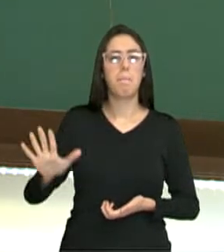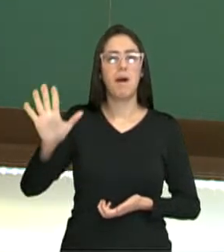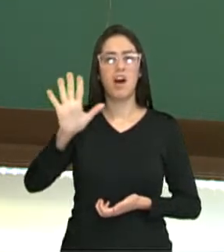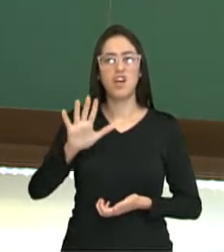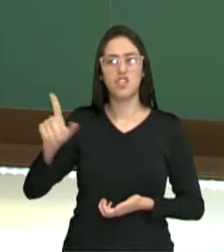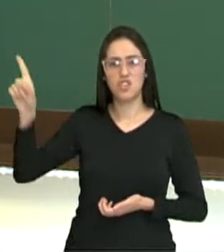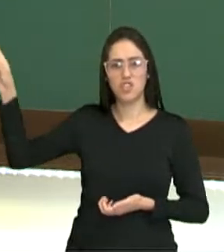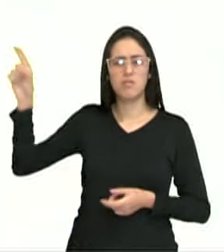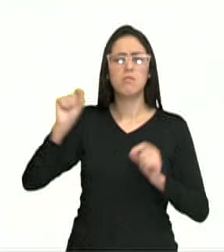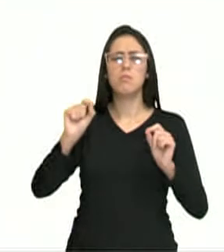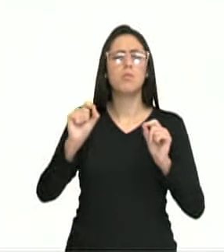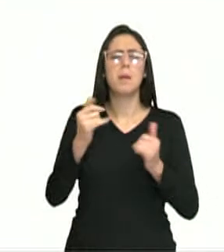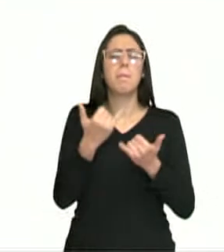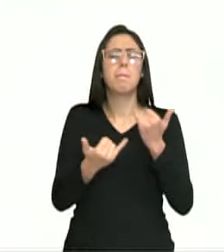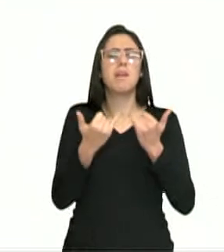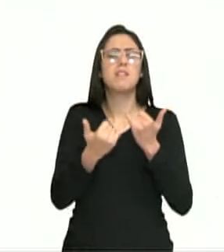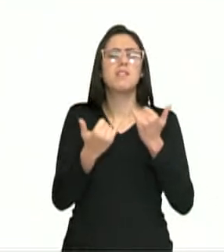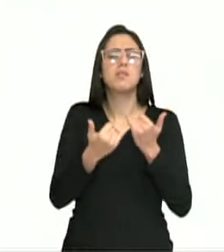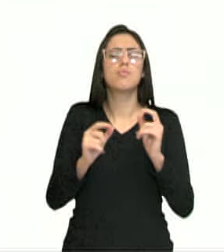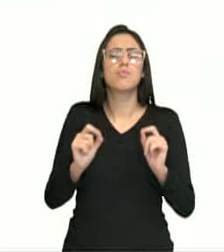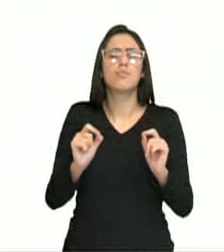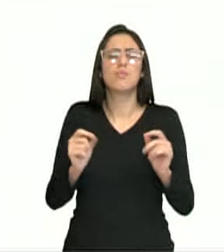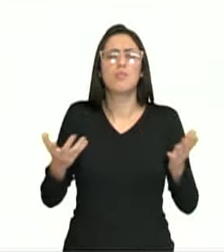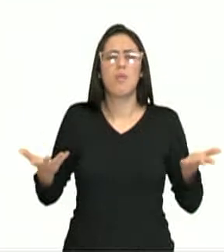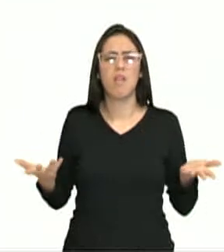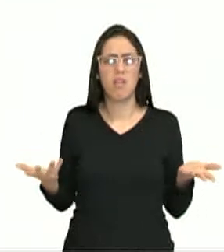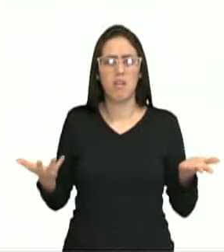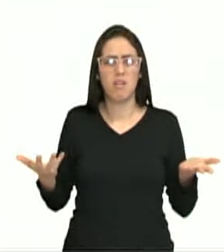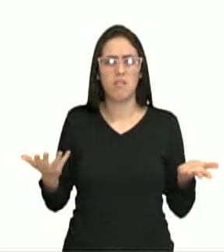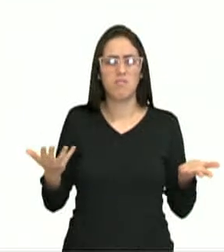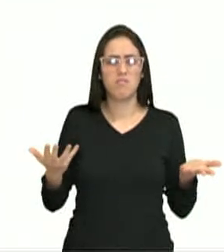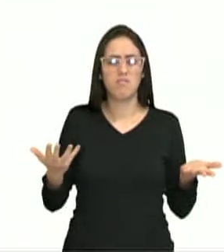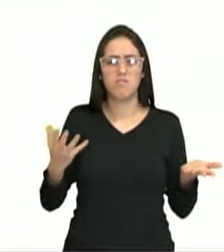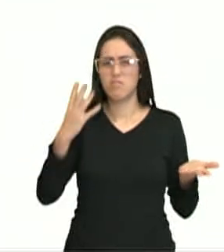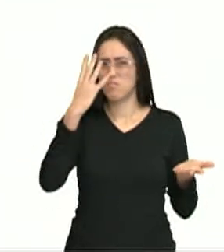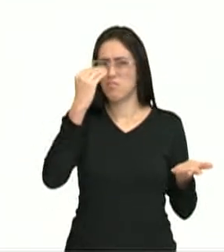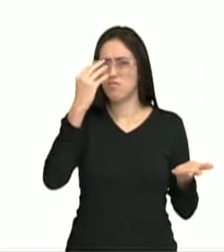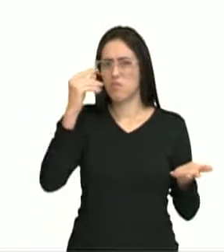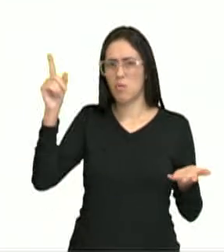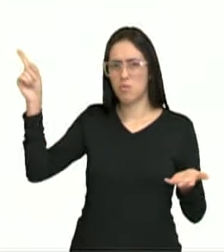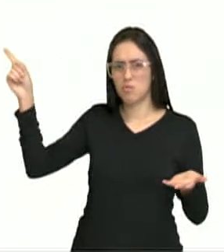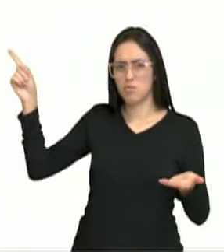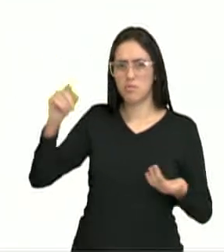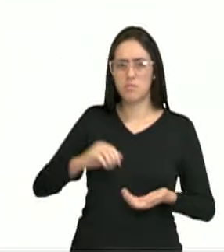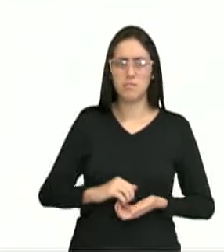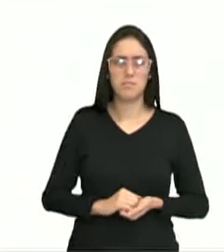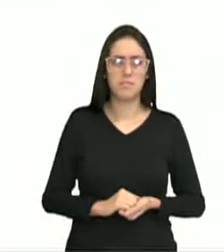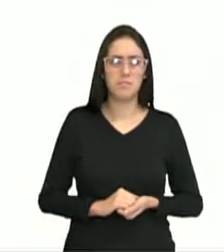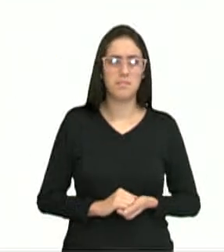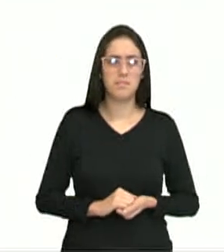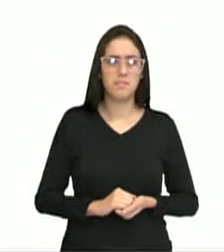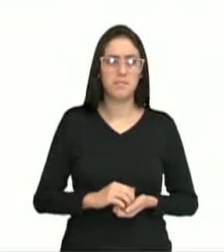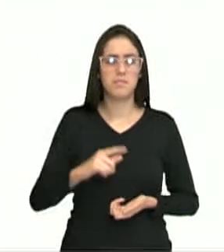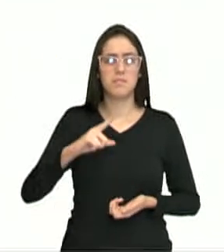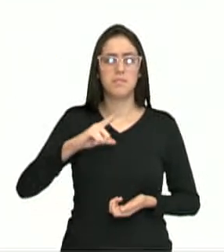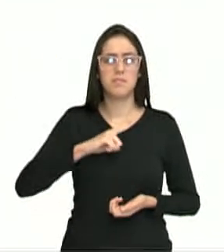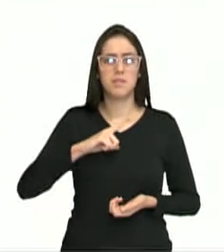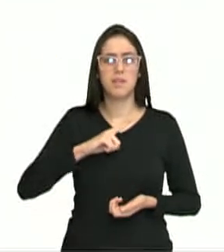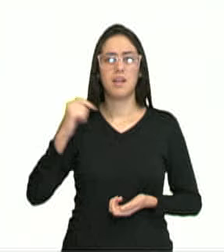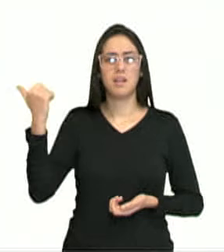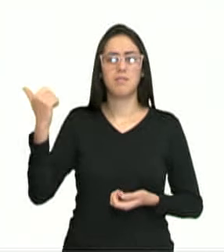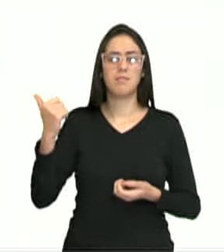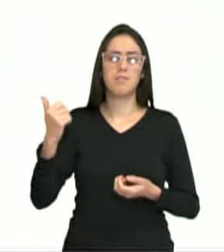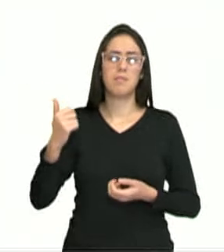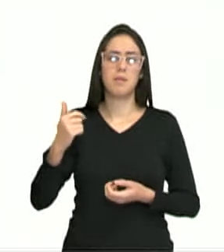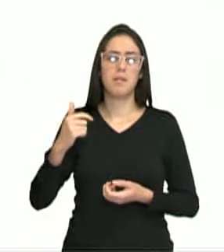imágenes? Vocês que estão observando aí. Ó, a primeira, uma posição, né?